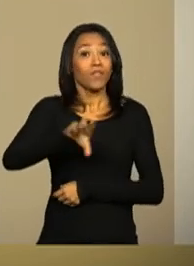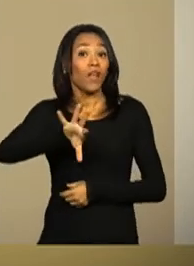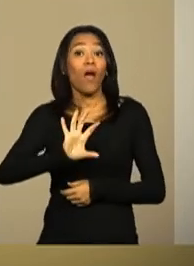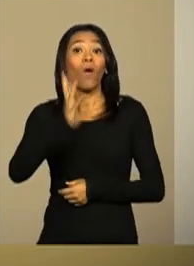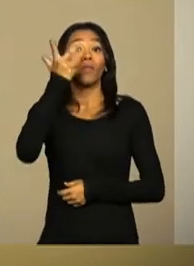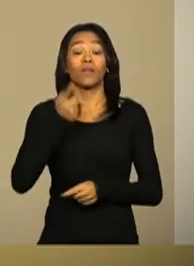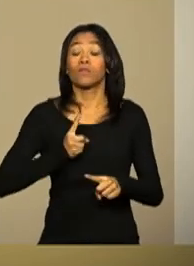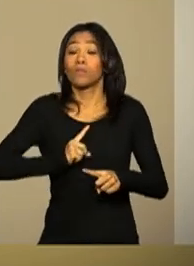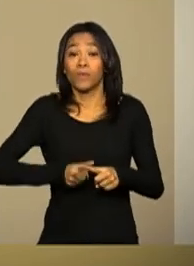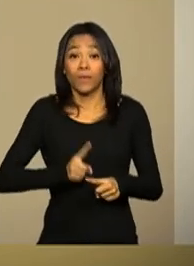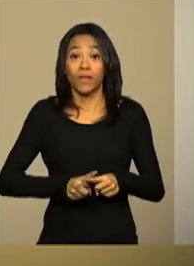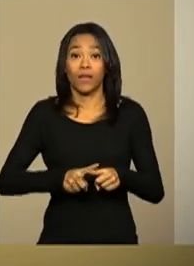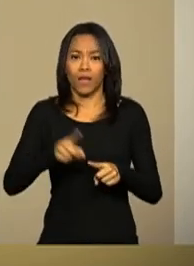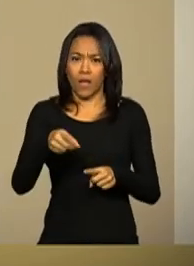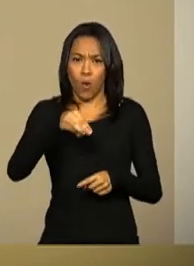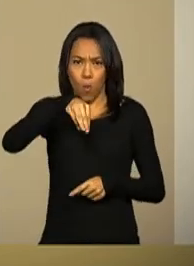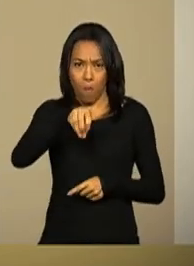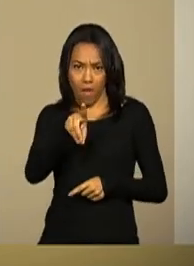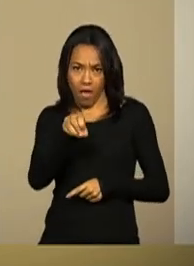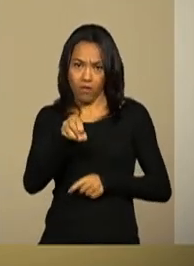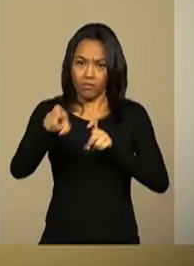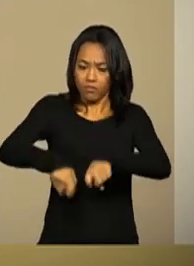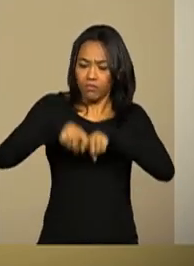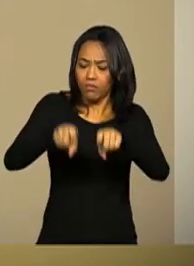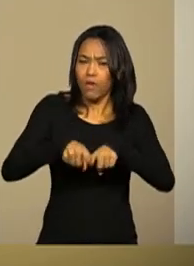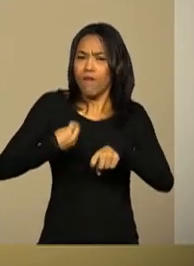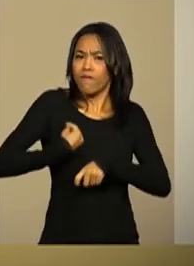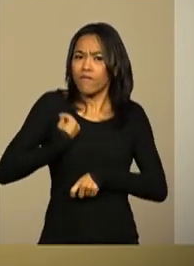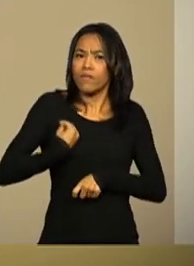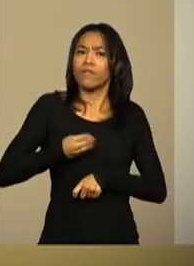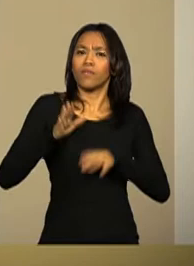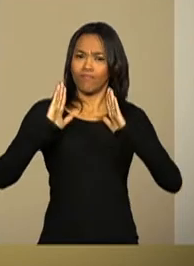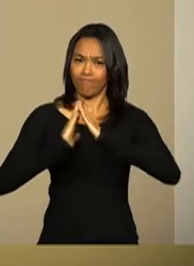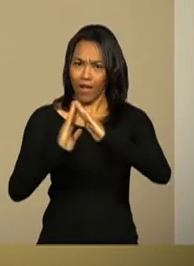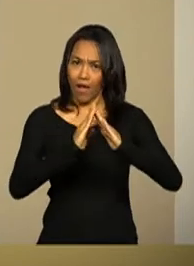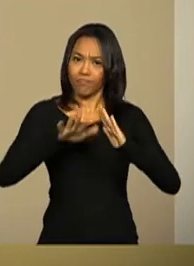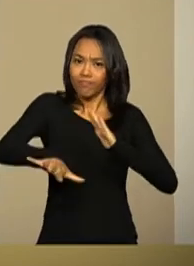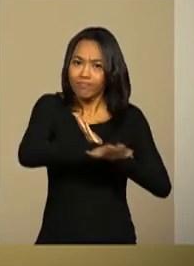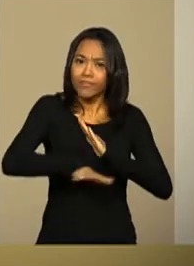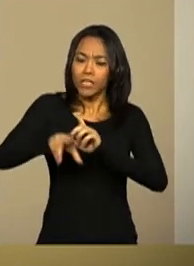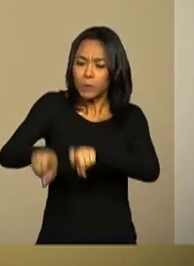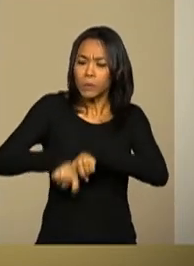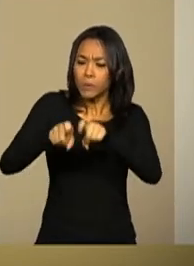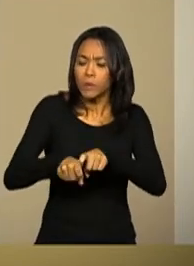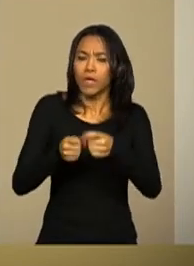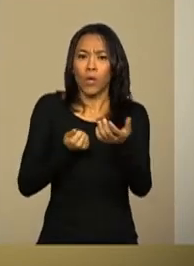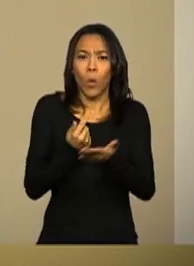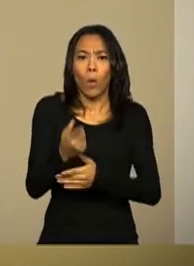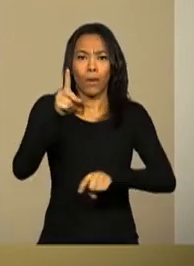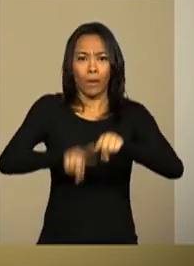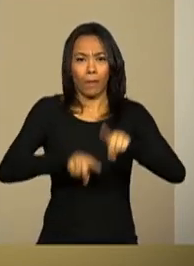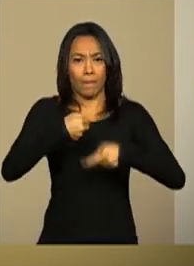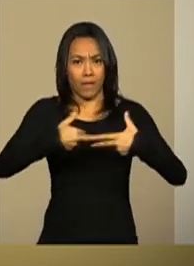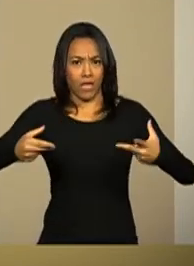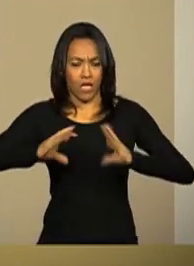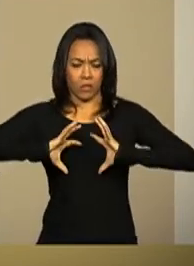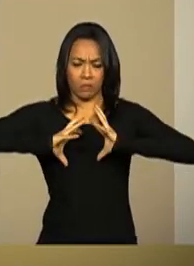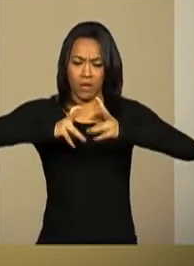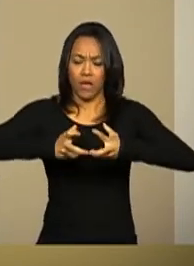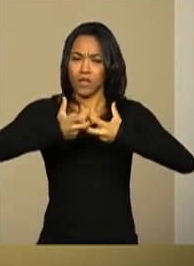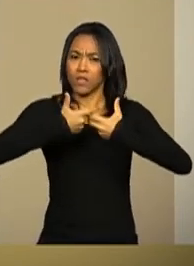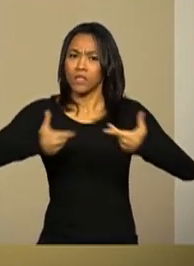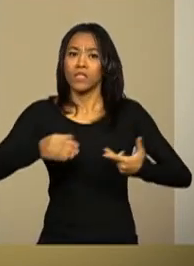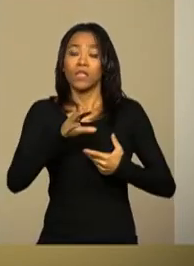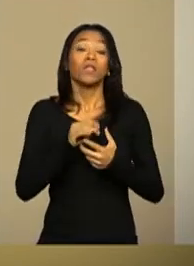Luciano porque geralmente o médio produtor vive na região onde produz é ali que ele compra máquinas e equipamentos agrícolas